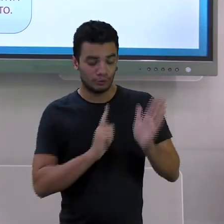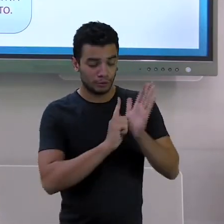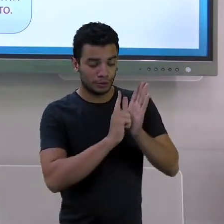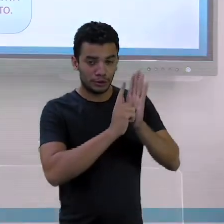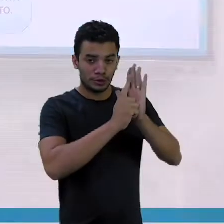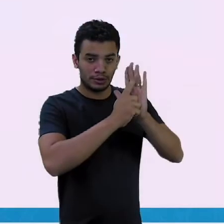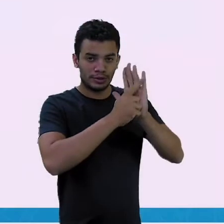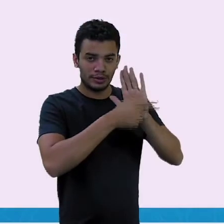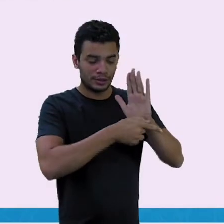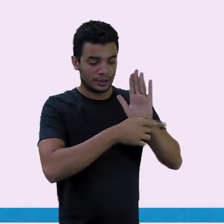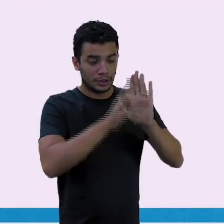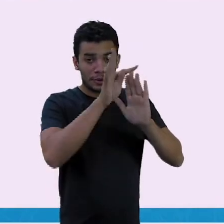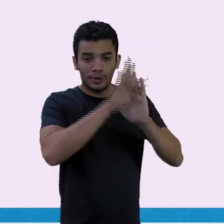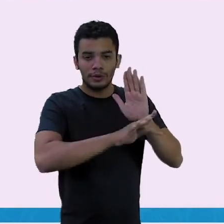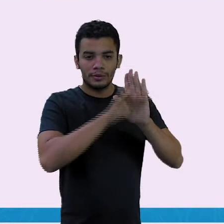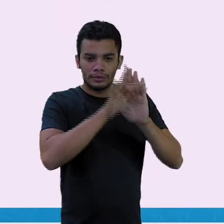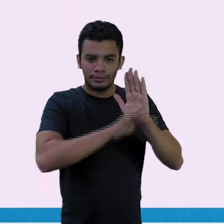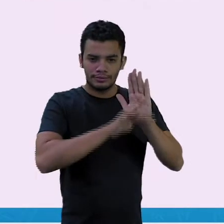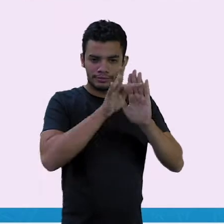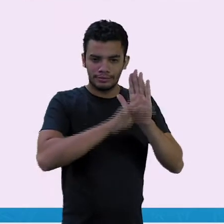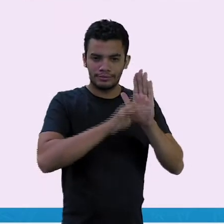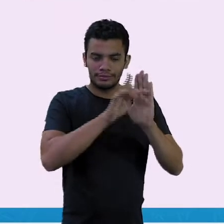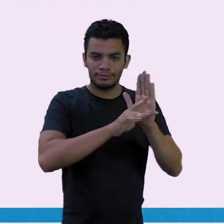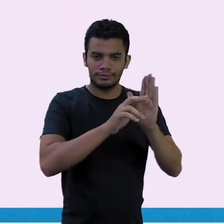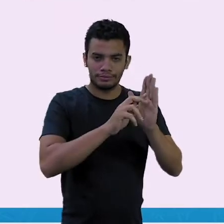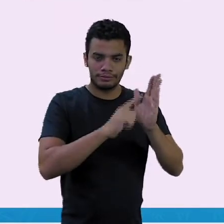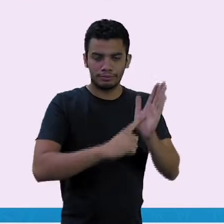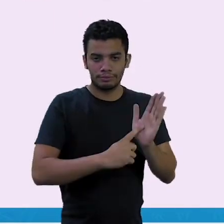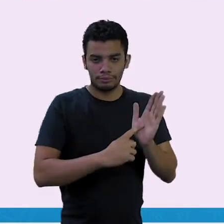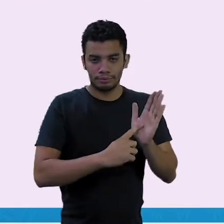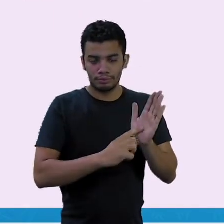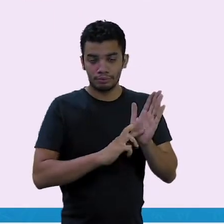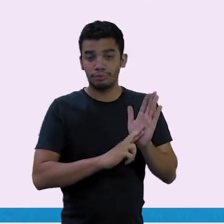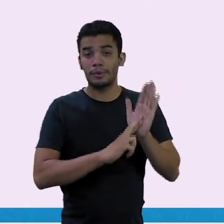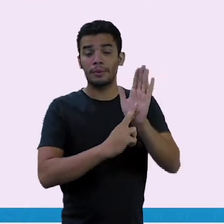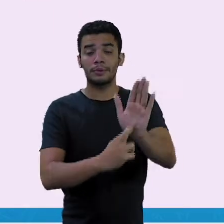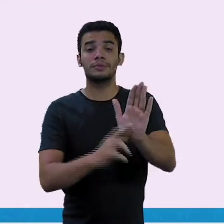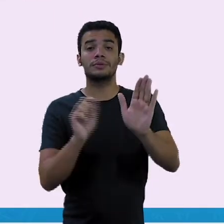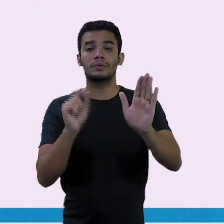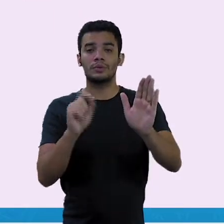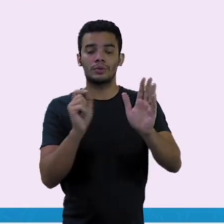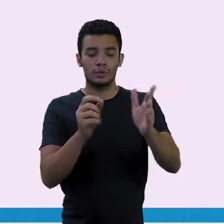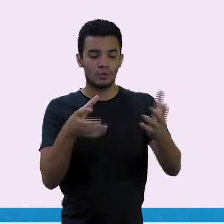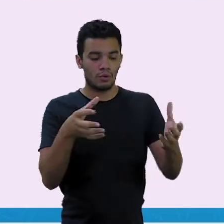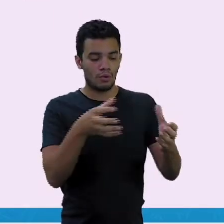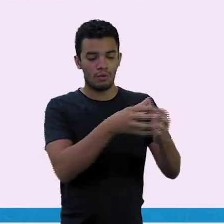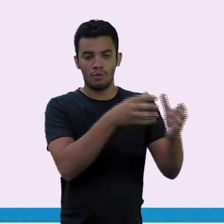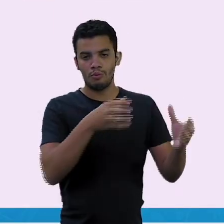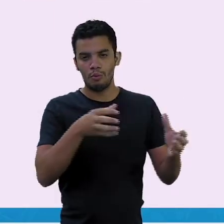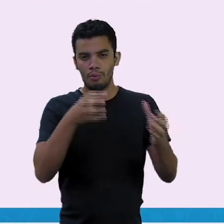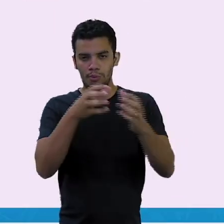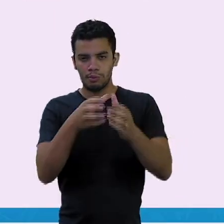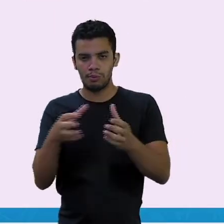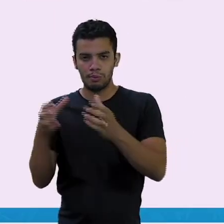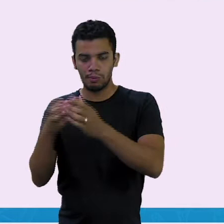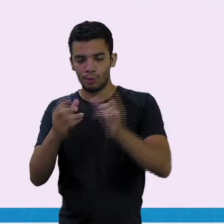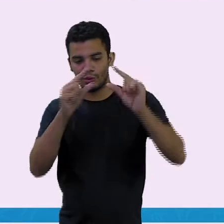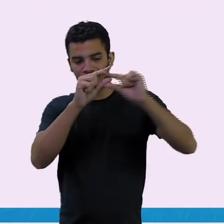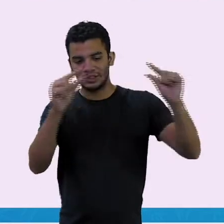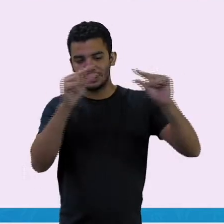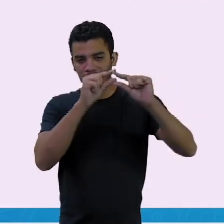gêneros textuais representam um conjunto de textos orais ou escritos que